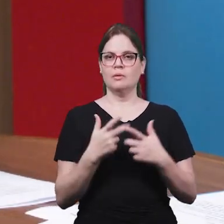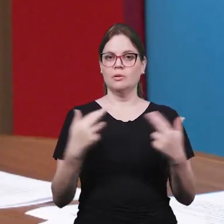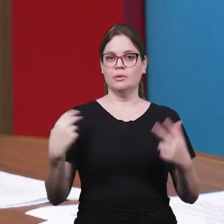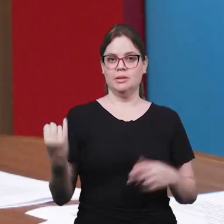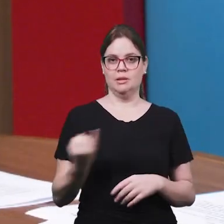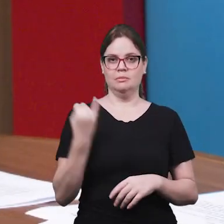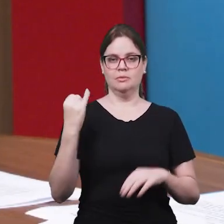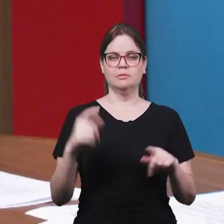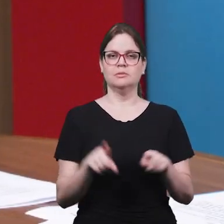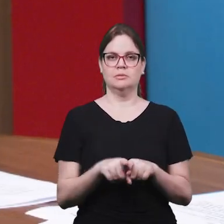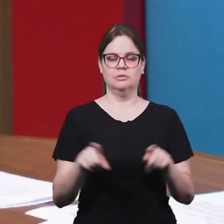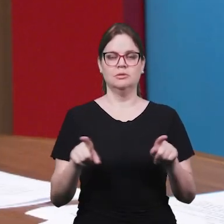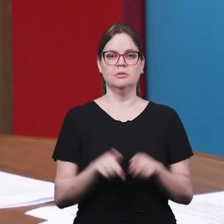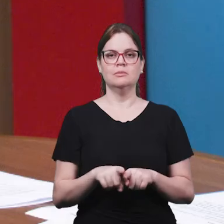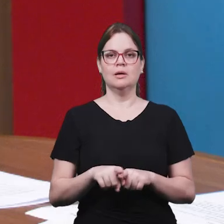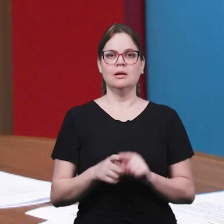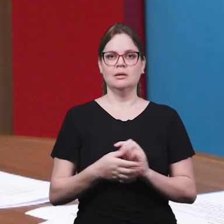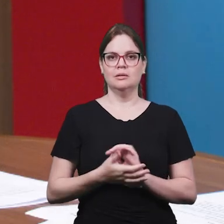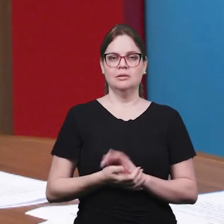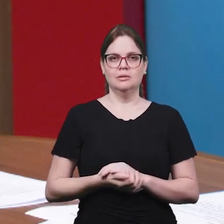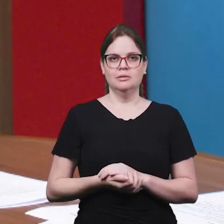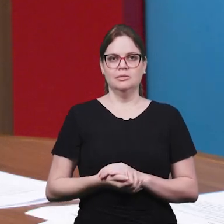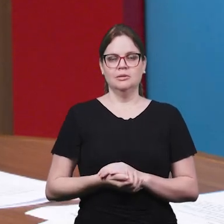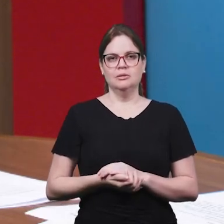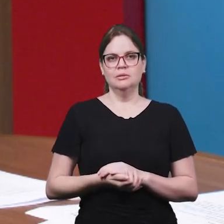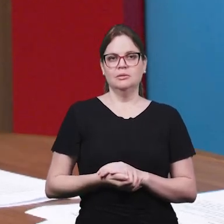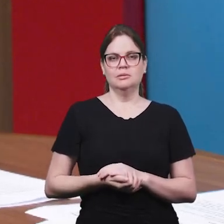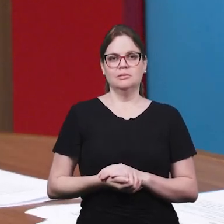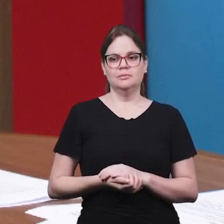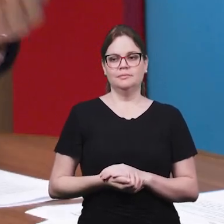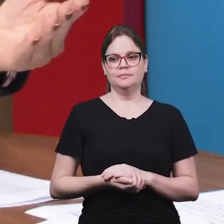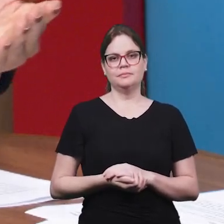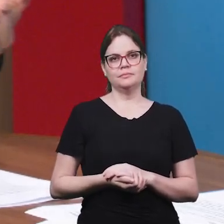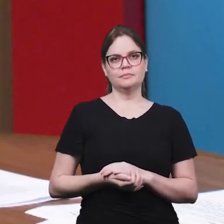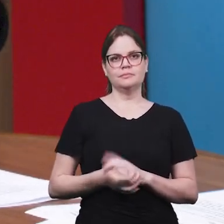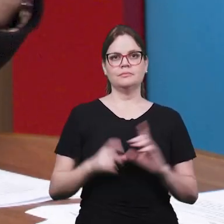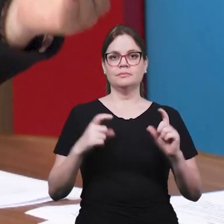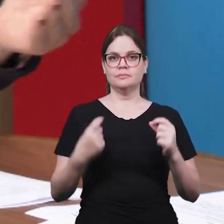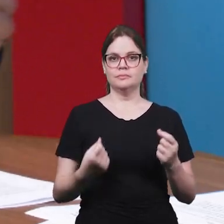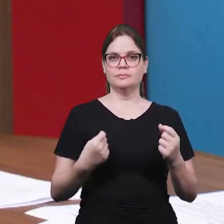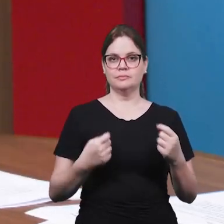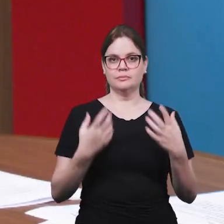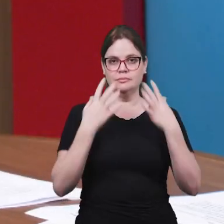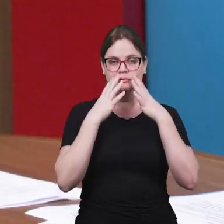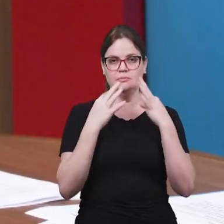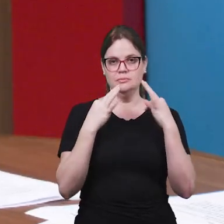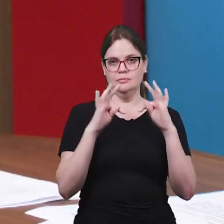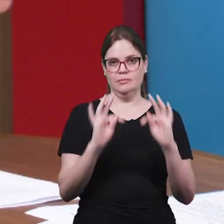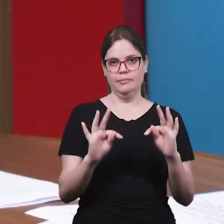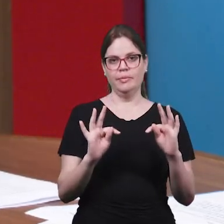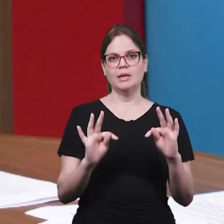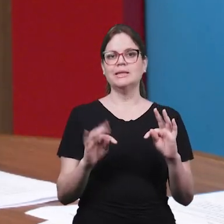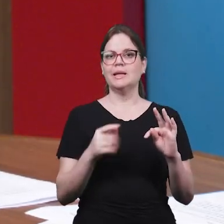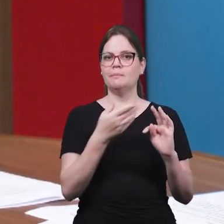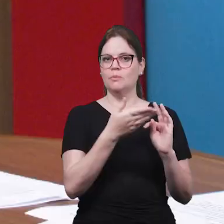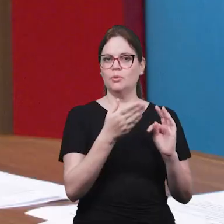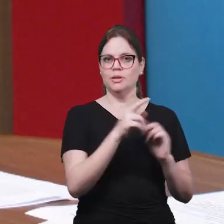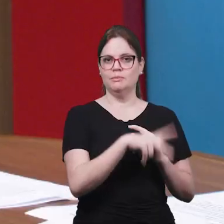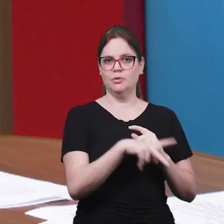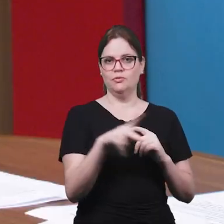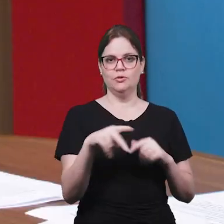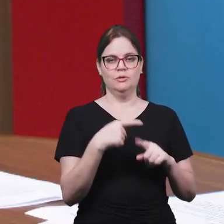muito importante, né, nessa pergunta é que esse reflexo desse ensino que eles